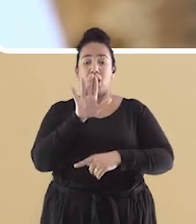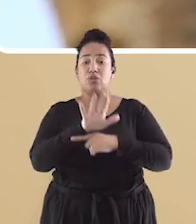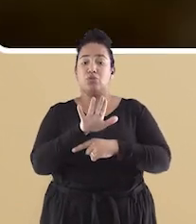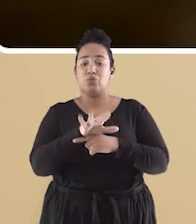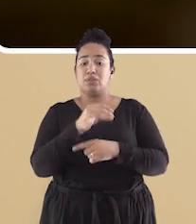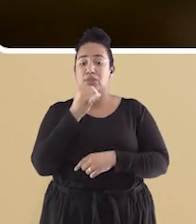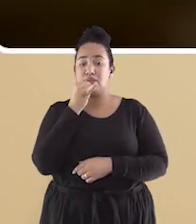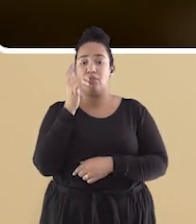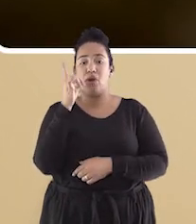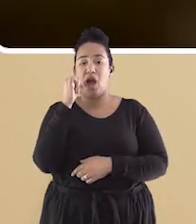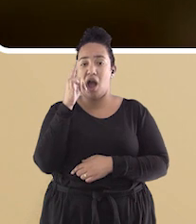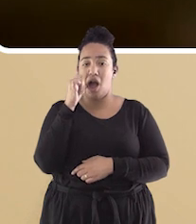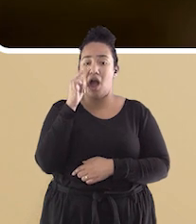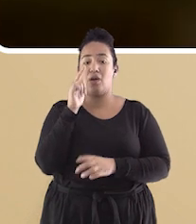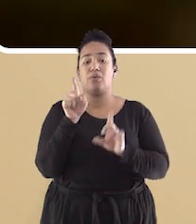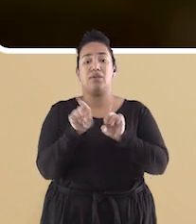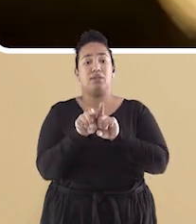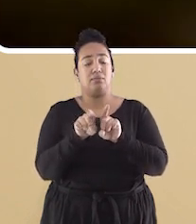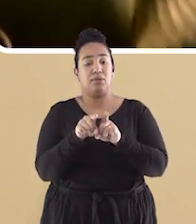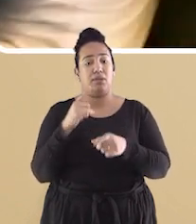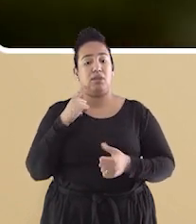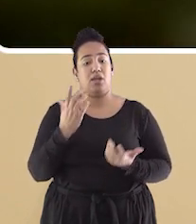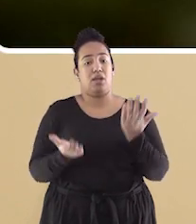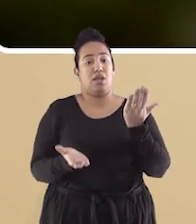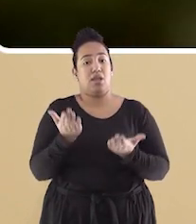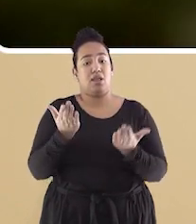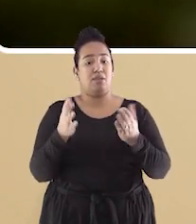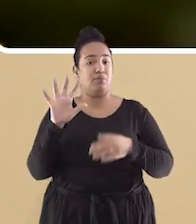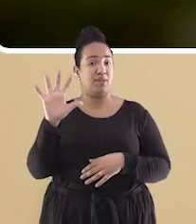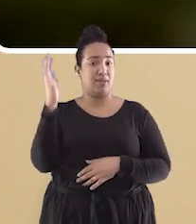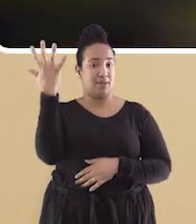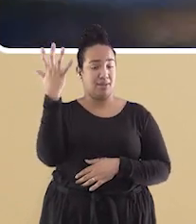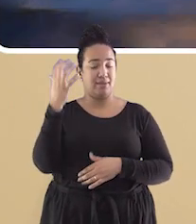água, regulação e equilíbrio climático,